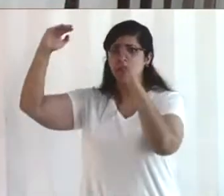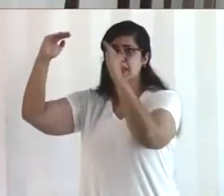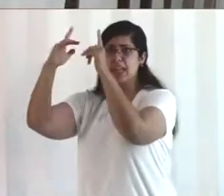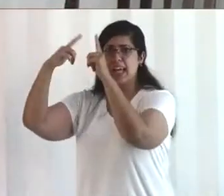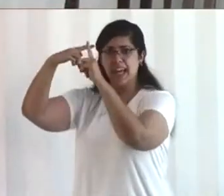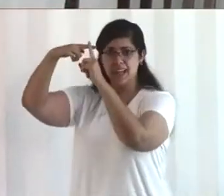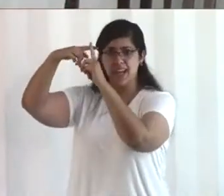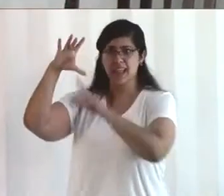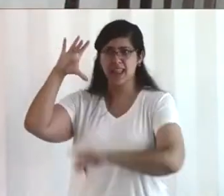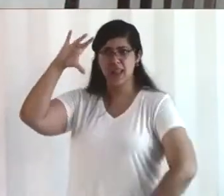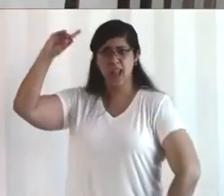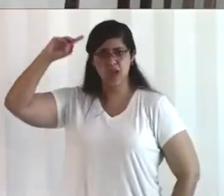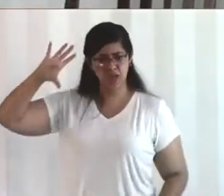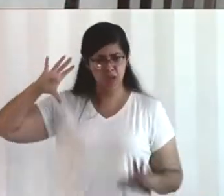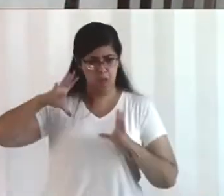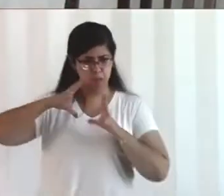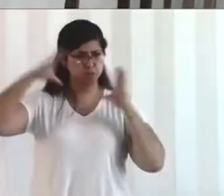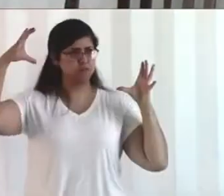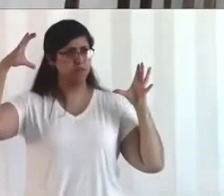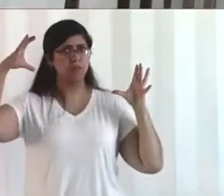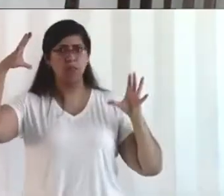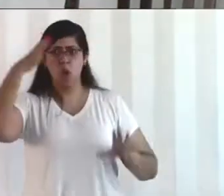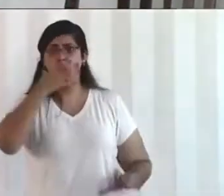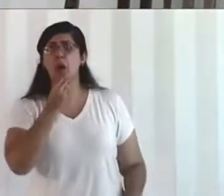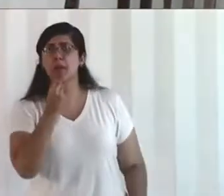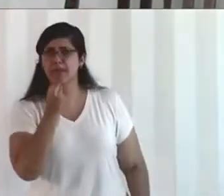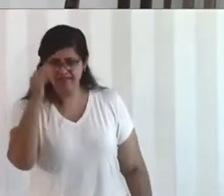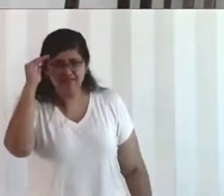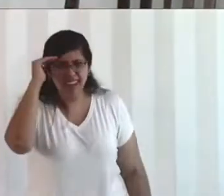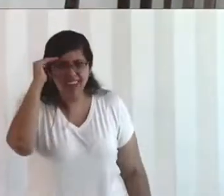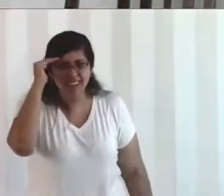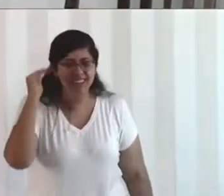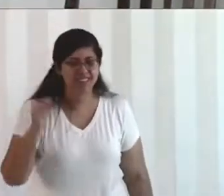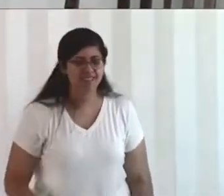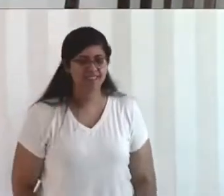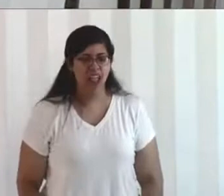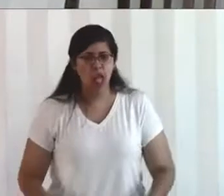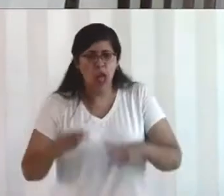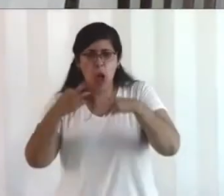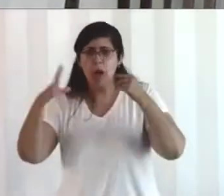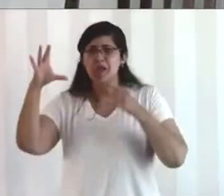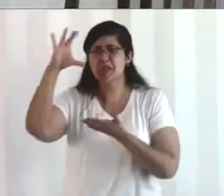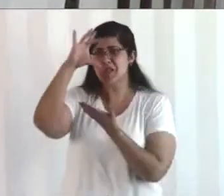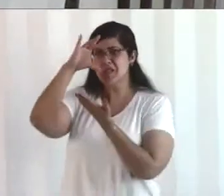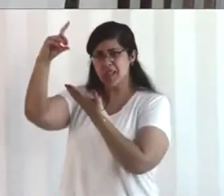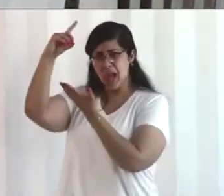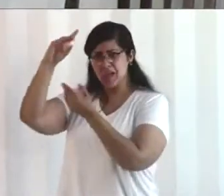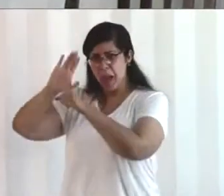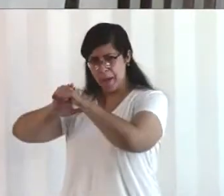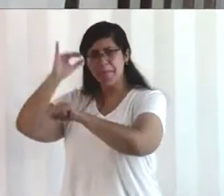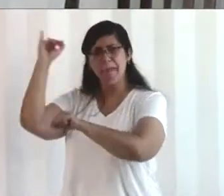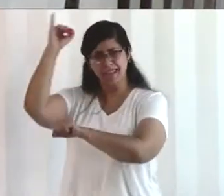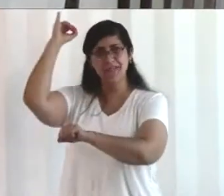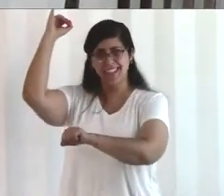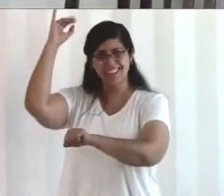que os homens. É para demonstrar que as coisas de Deus são mais altas.